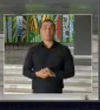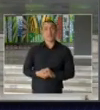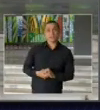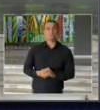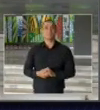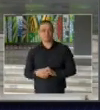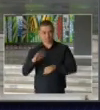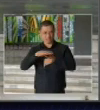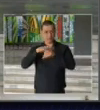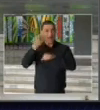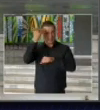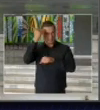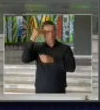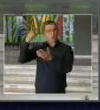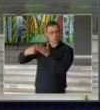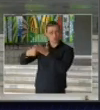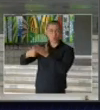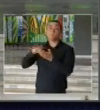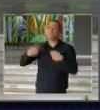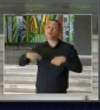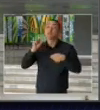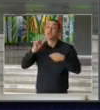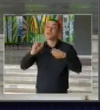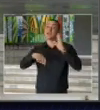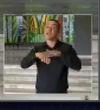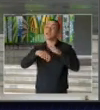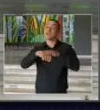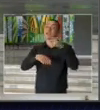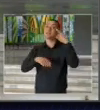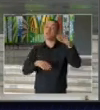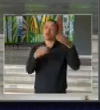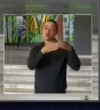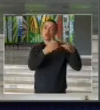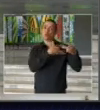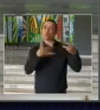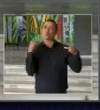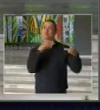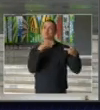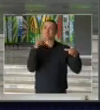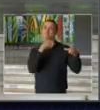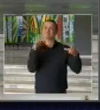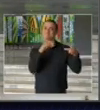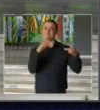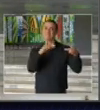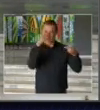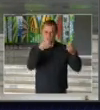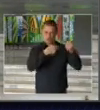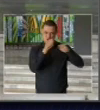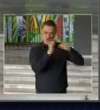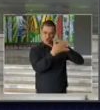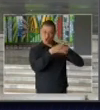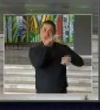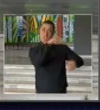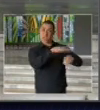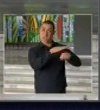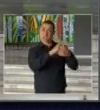acabar. Não deveria voltar nada, não cai ninguém, não é campeão ninguém, acabou. Mas como o